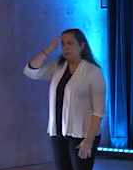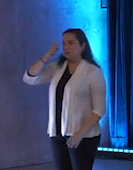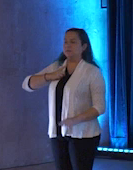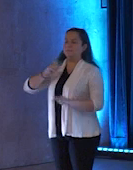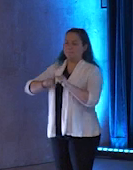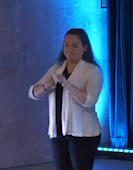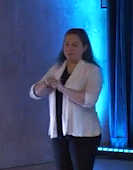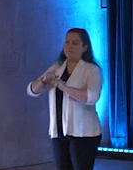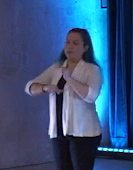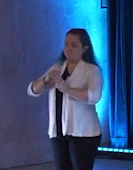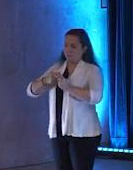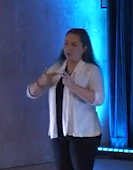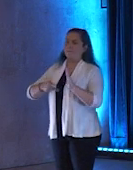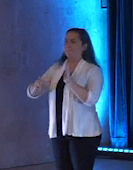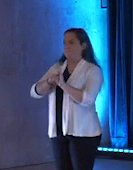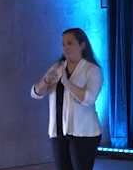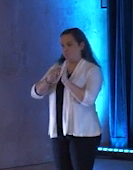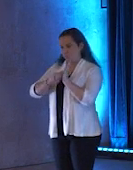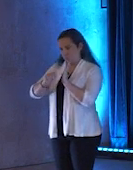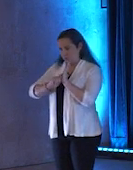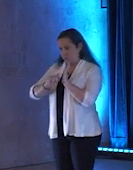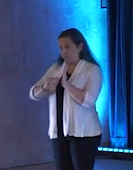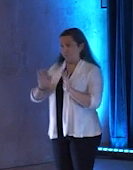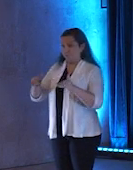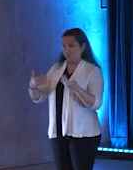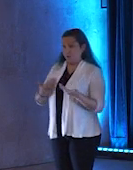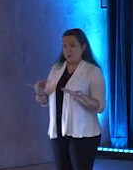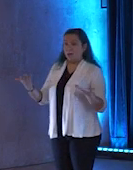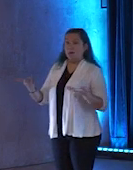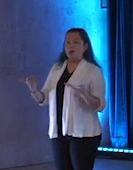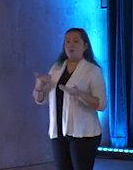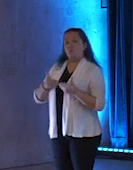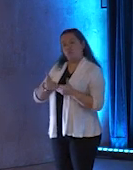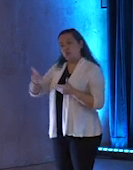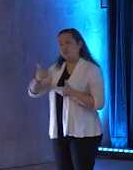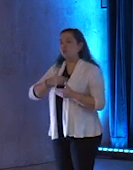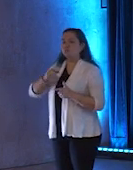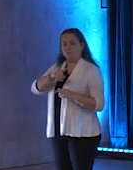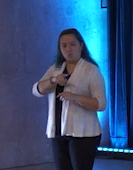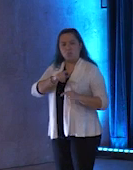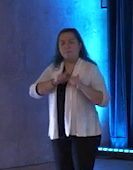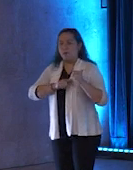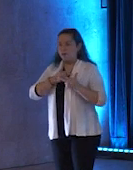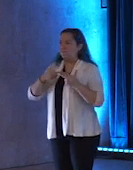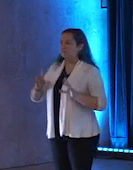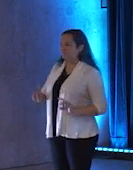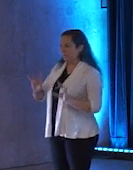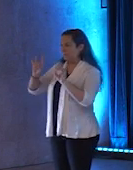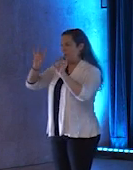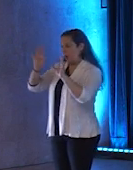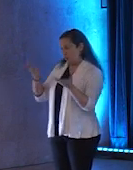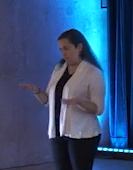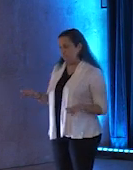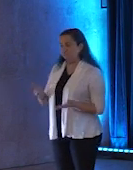e materialmente os seus próprios escritos, demandando, por isso, um móvel especializado para a